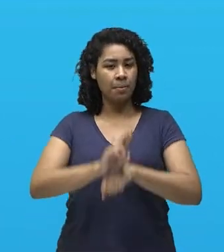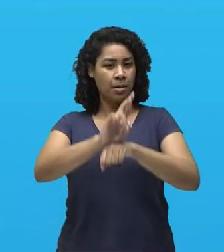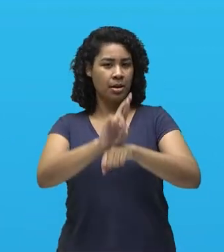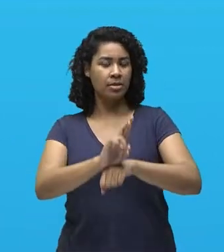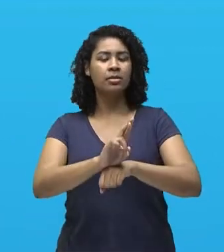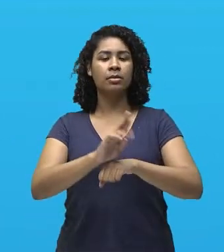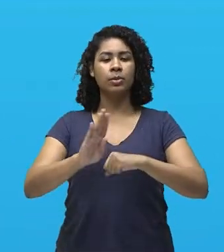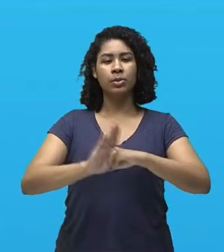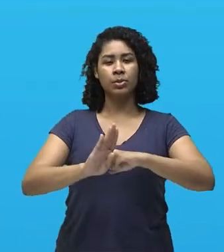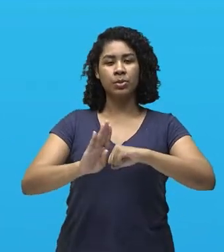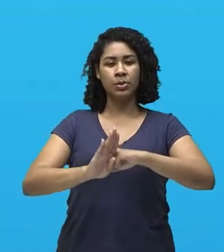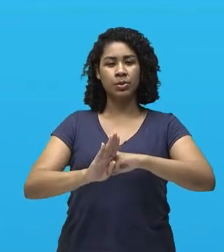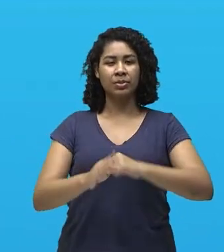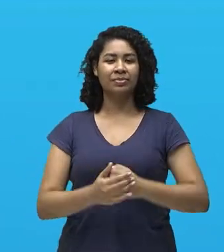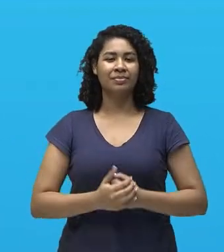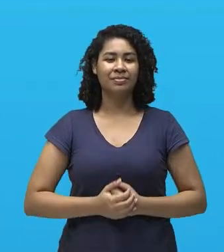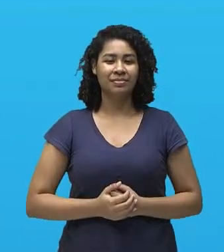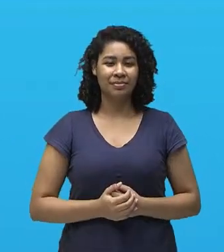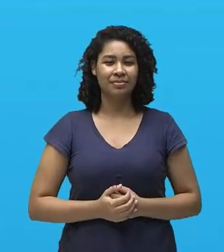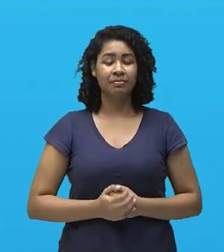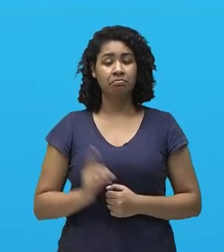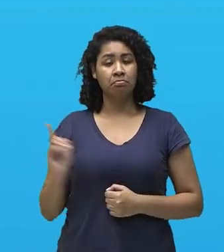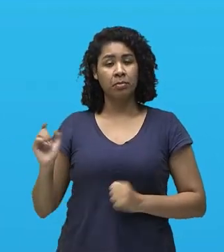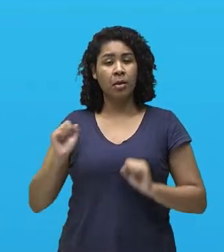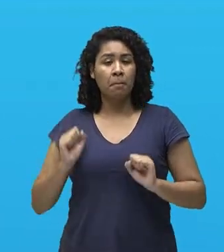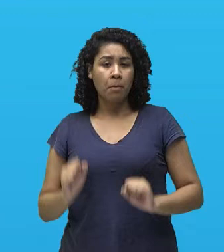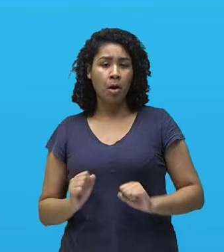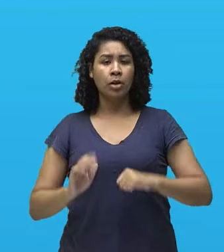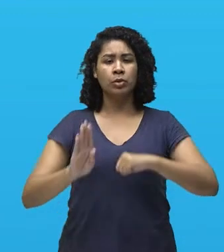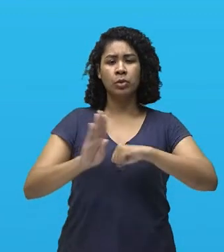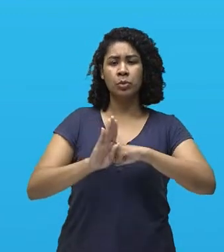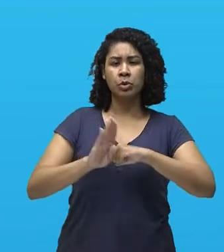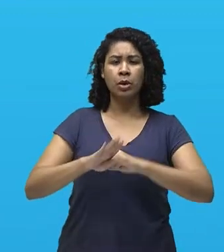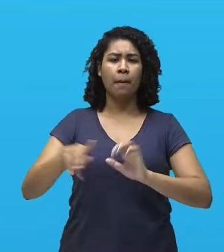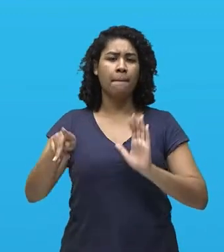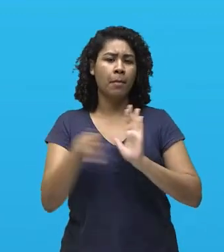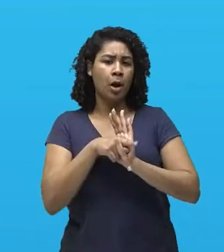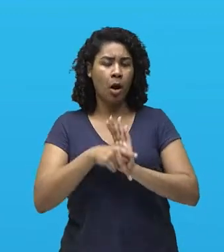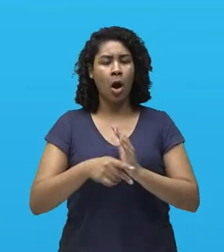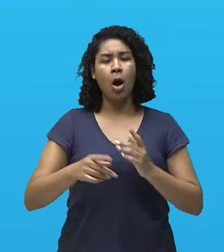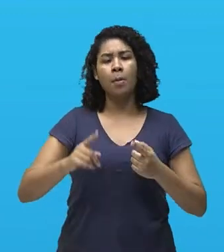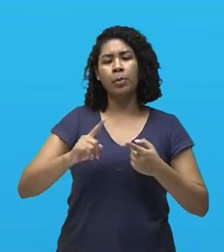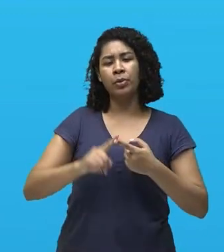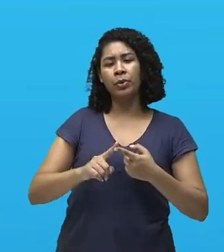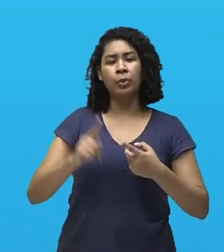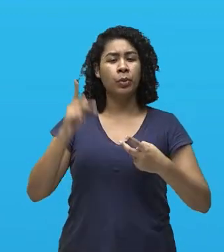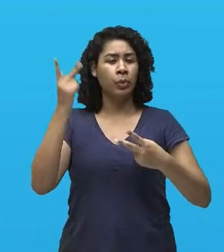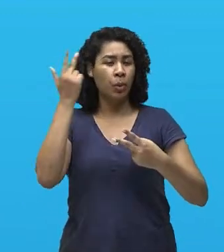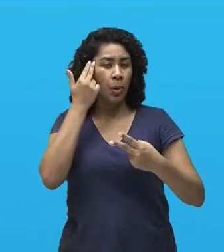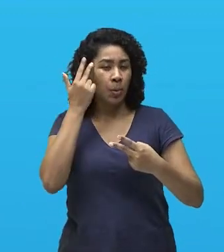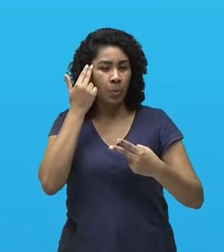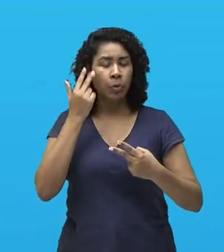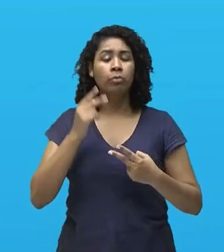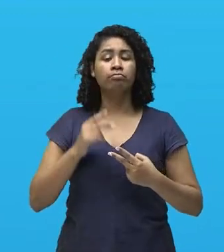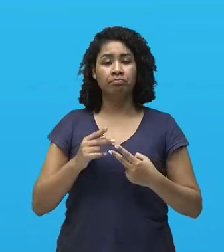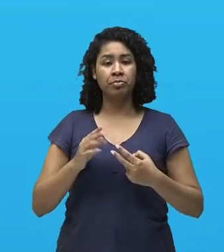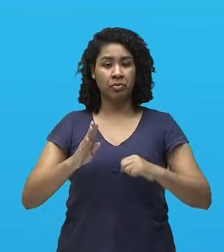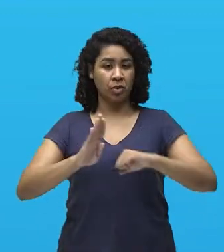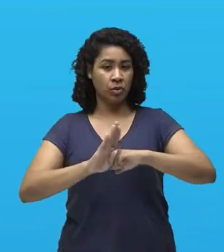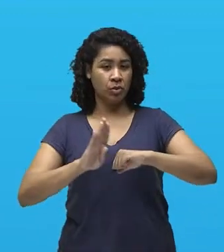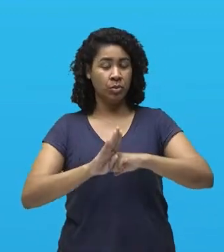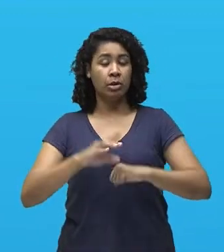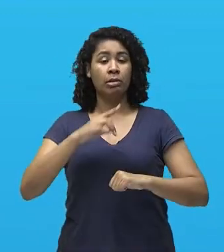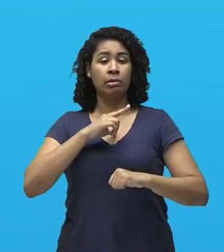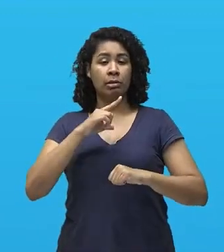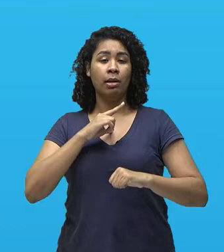um substantivo. Ele pode ser próprio, comum, lembra que a gente falou tudo aquilo? Com a mesma função de um